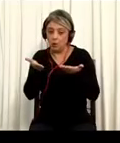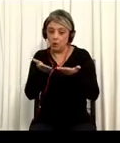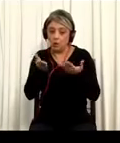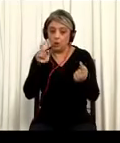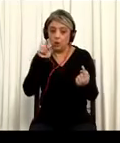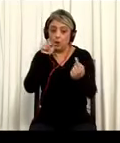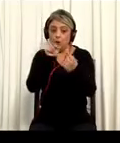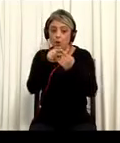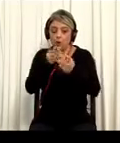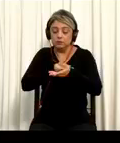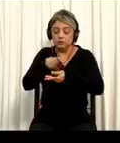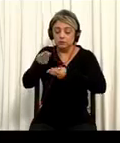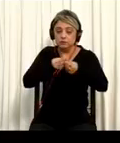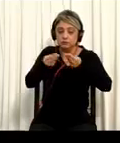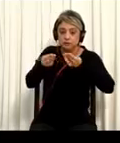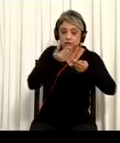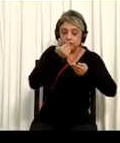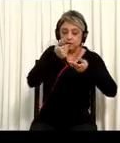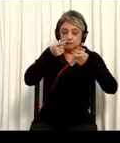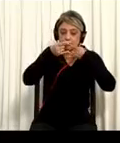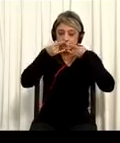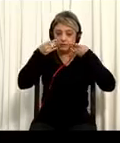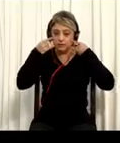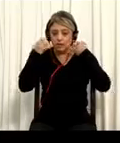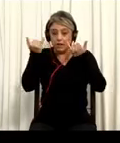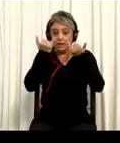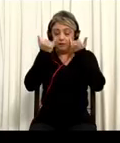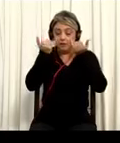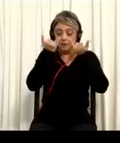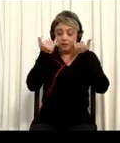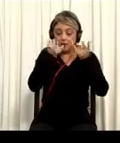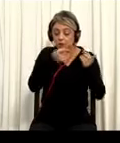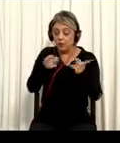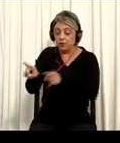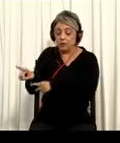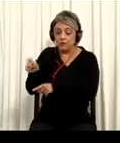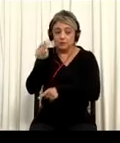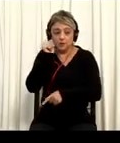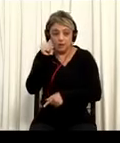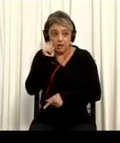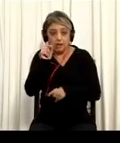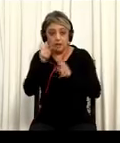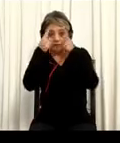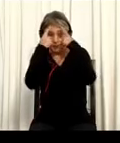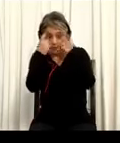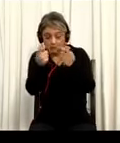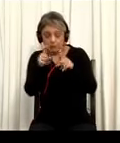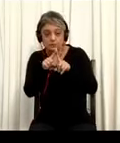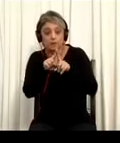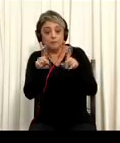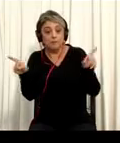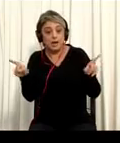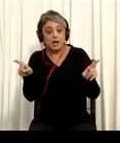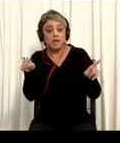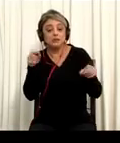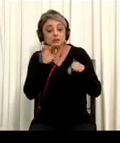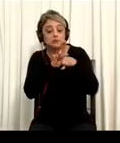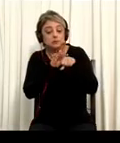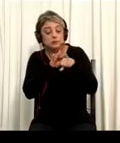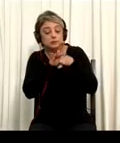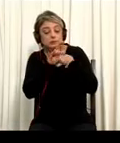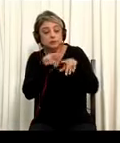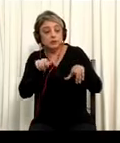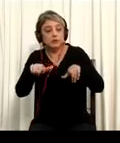destinação das cestas, das máscaras e desse informativo de combate à violência contra as mulheres, mas, passado o momento de pandemia,